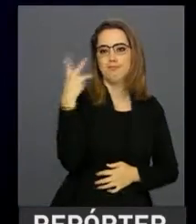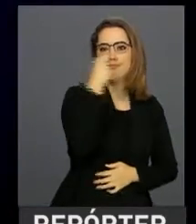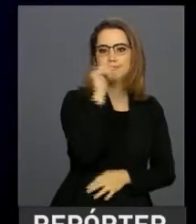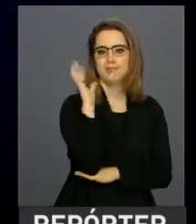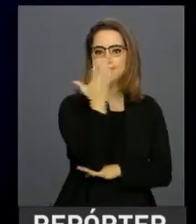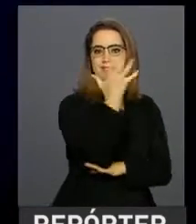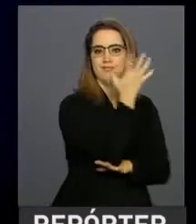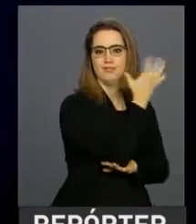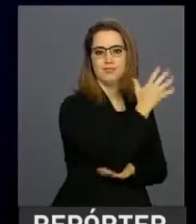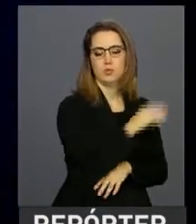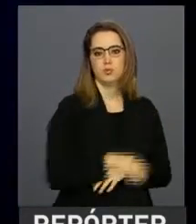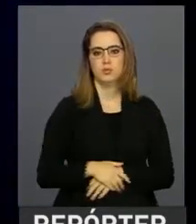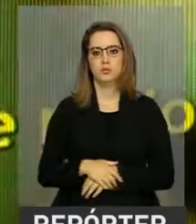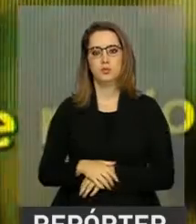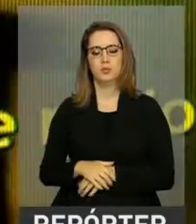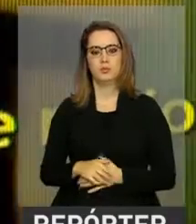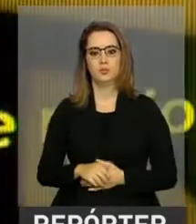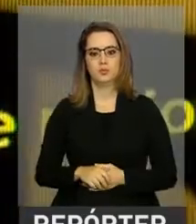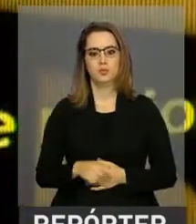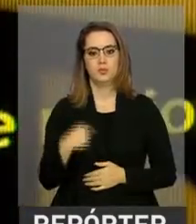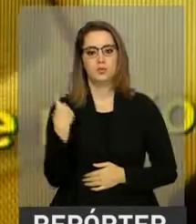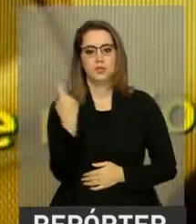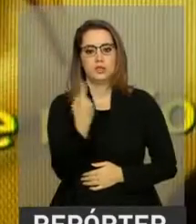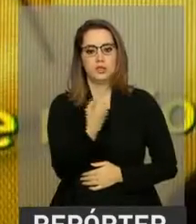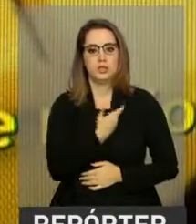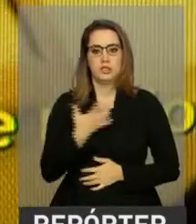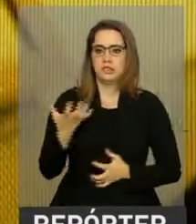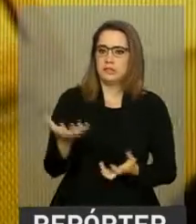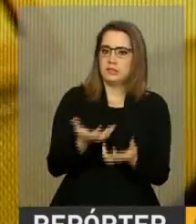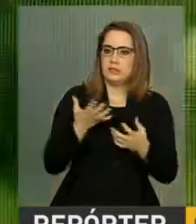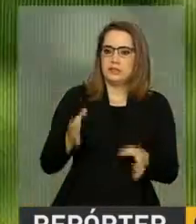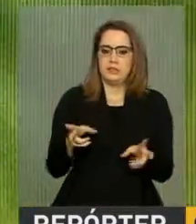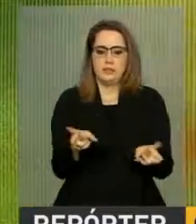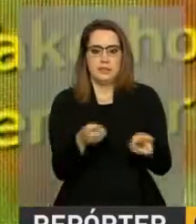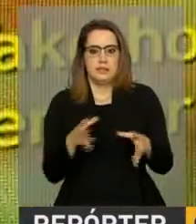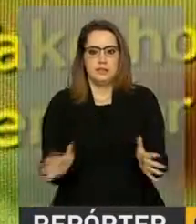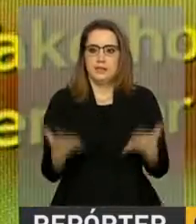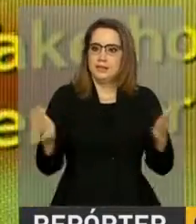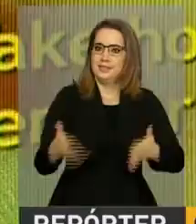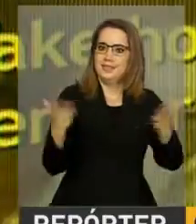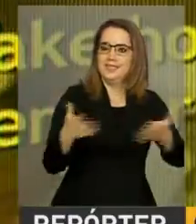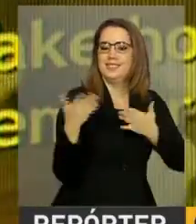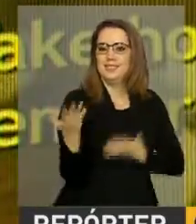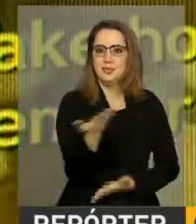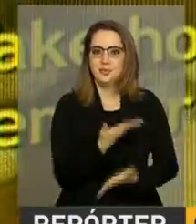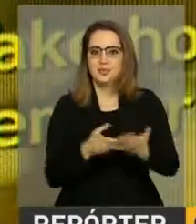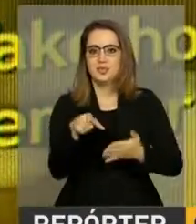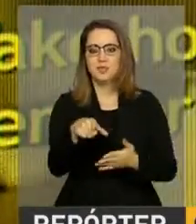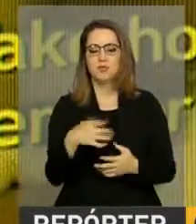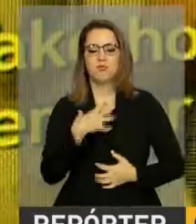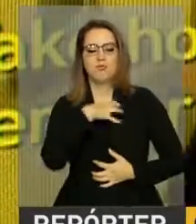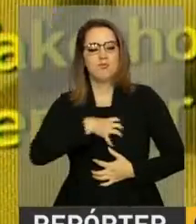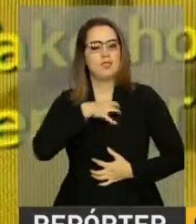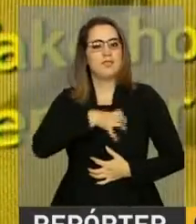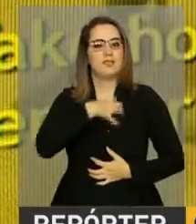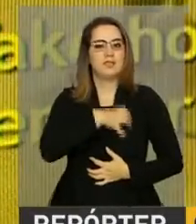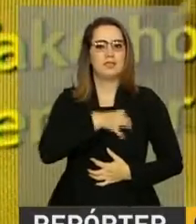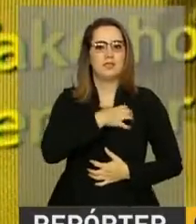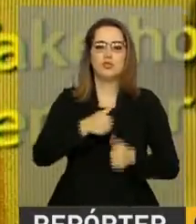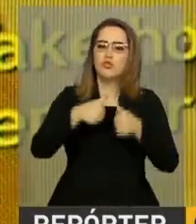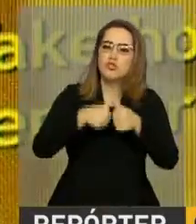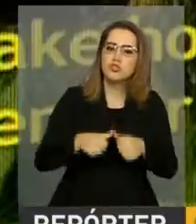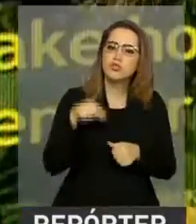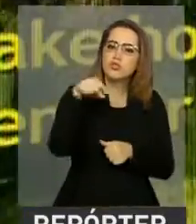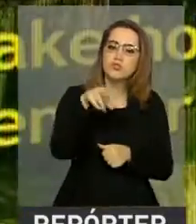natureza. Nós queremos provocar, instigar as sensações de estar nas cataratas para que essas